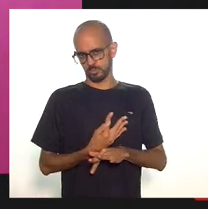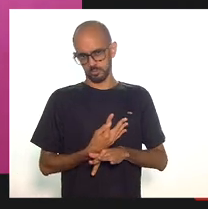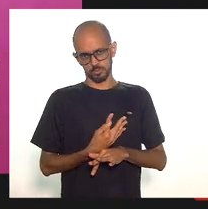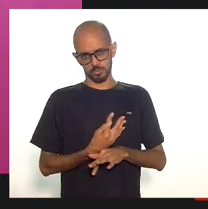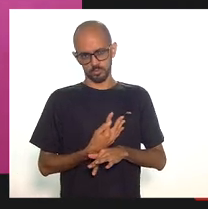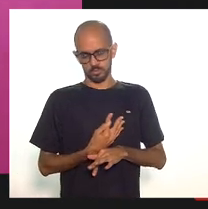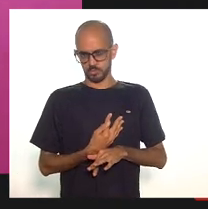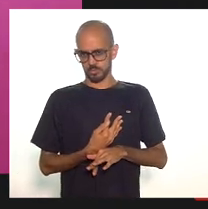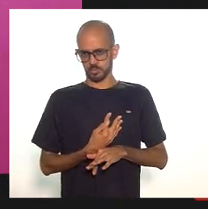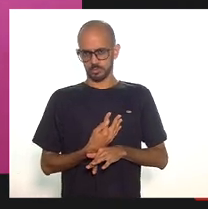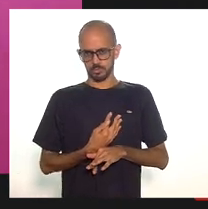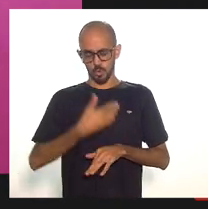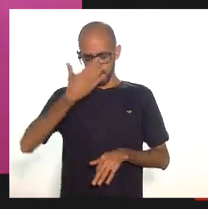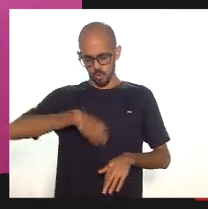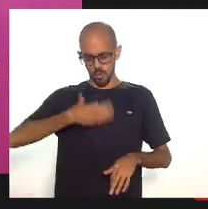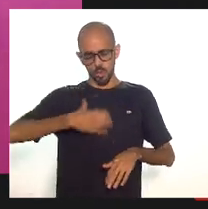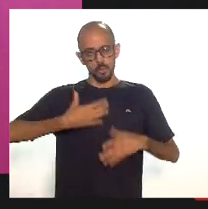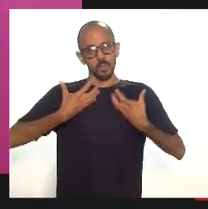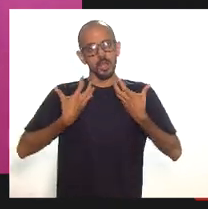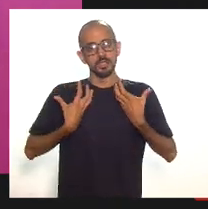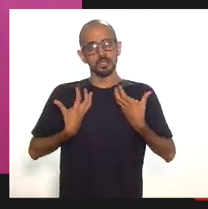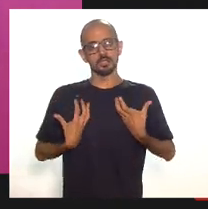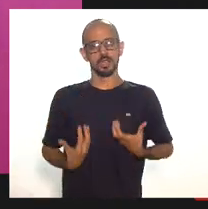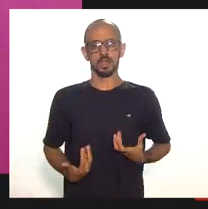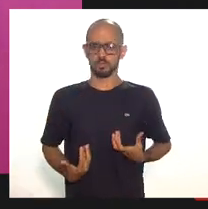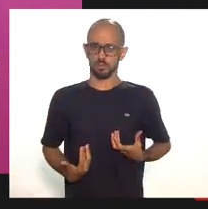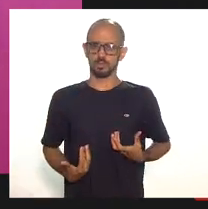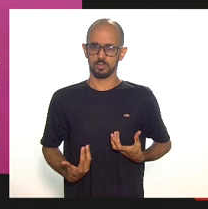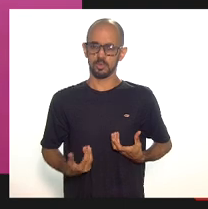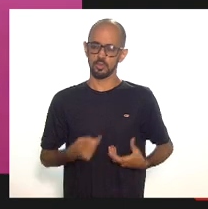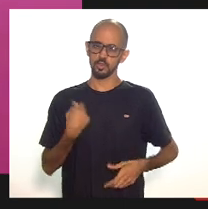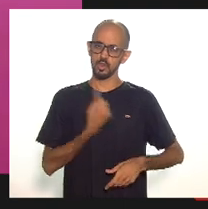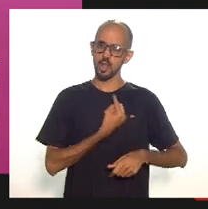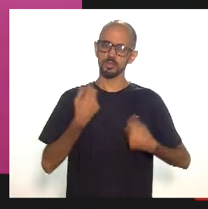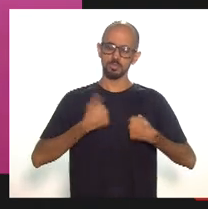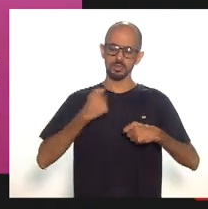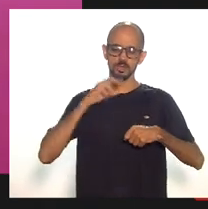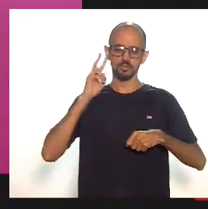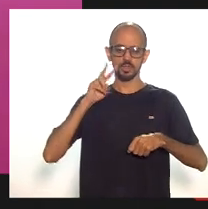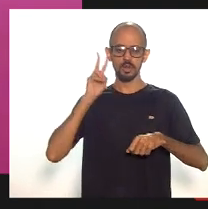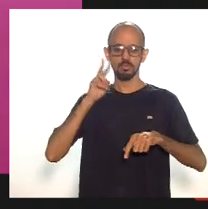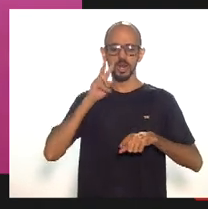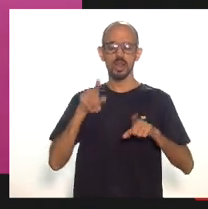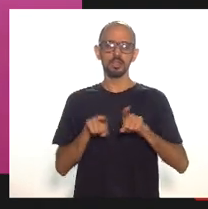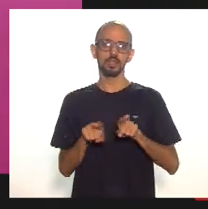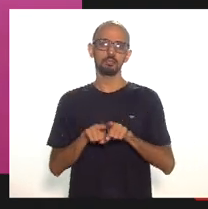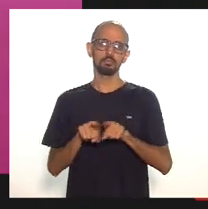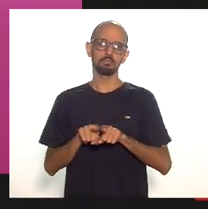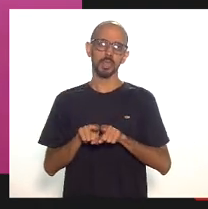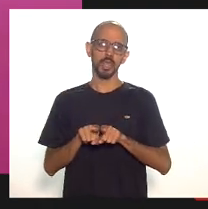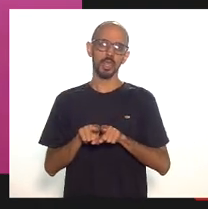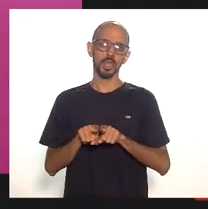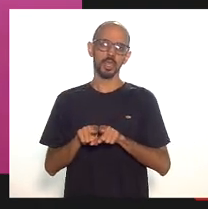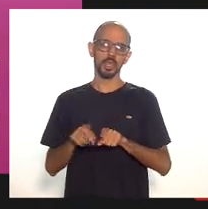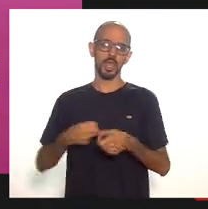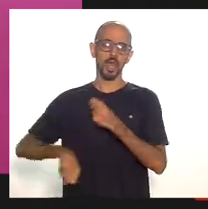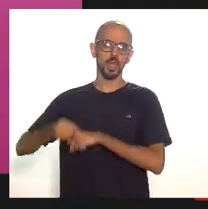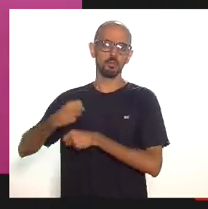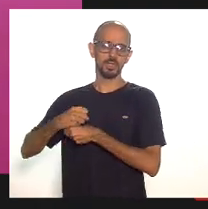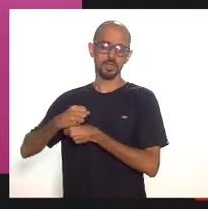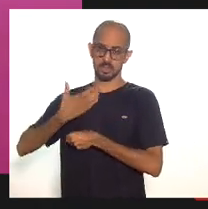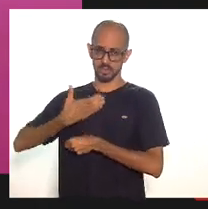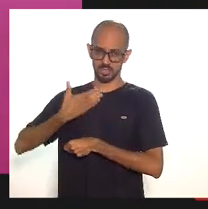seu esgotamento físico. E aí a gente precisa lembrar que no final do ano, a rede